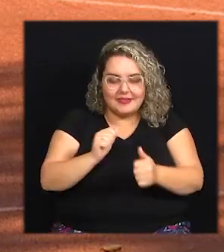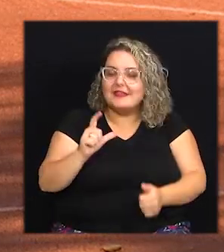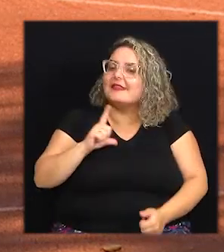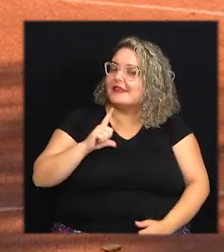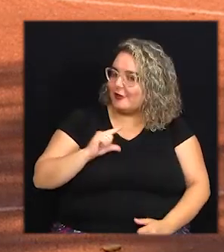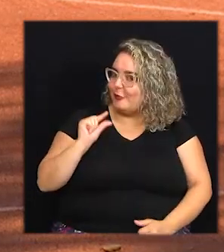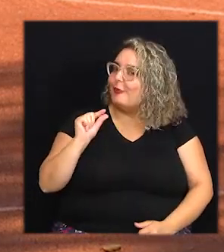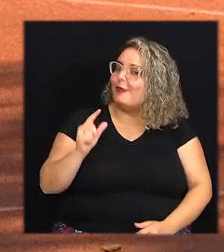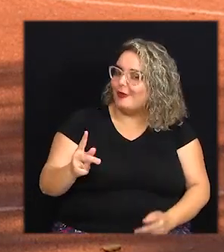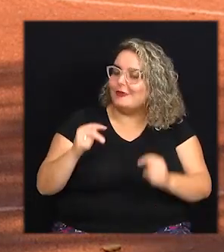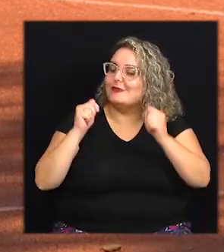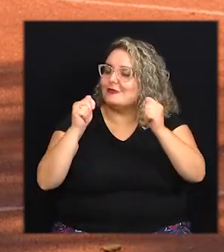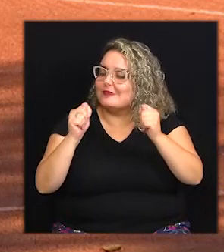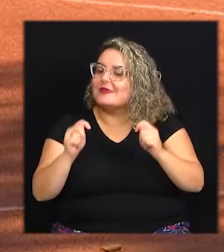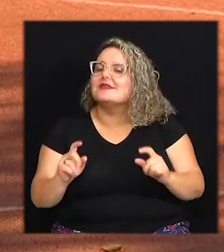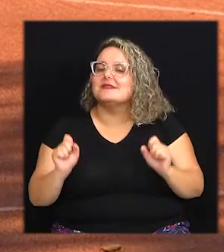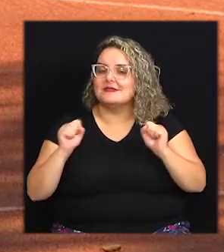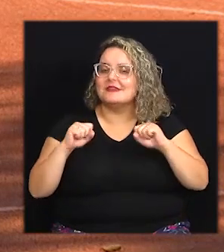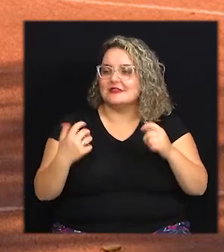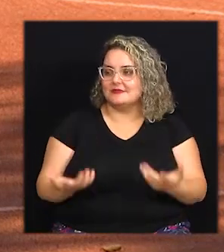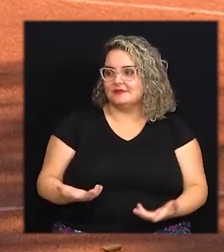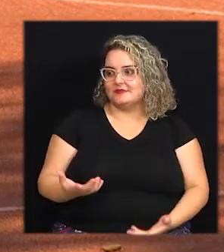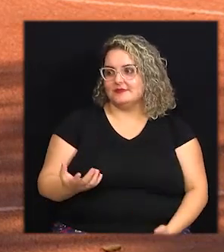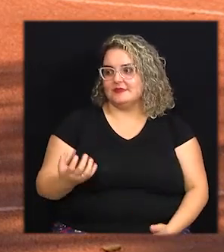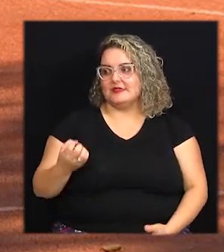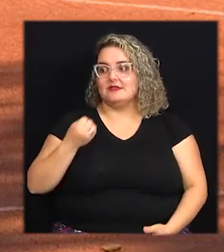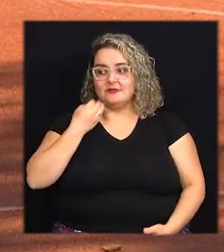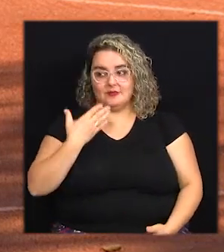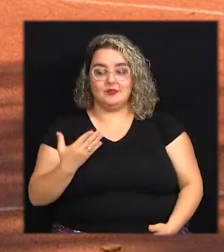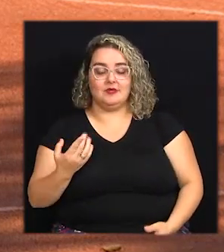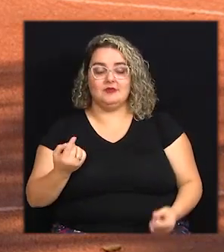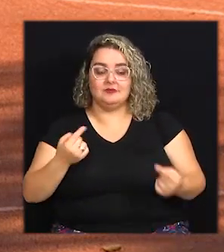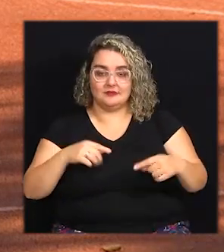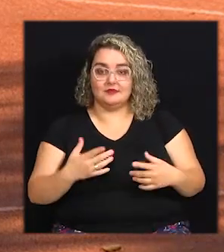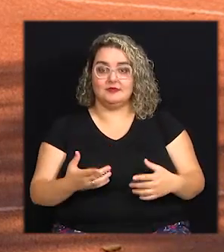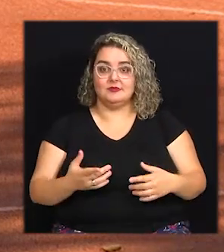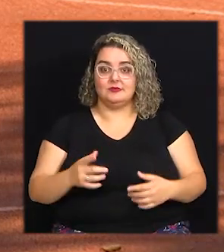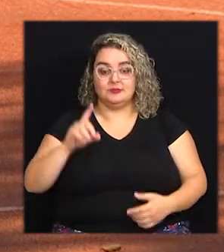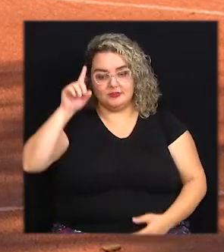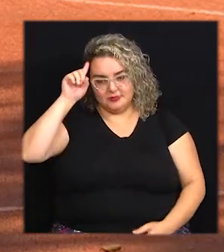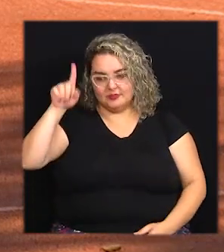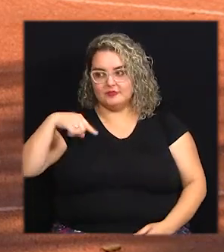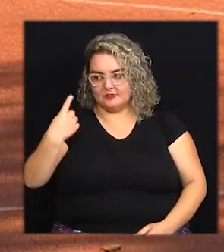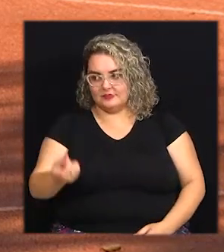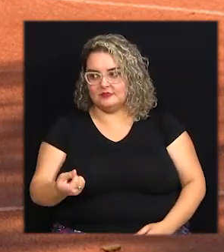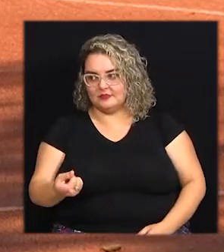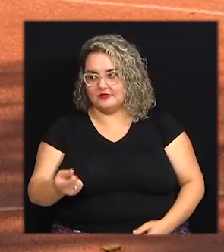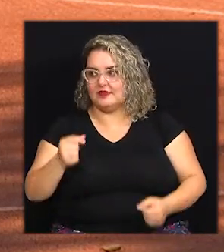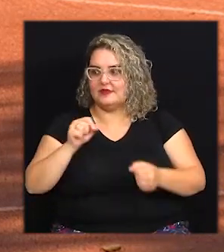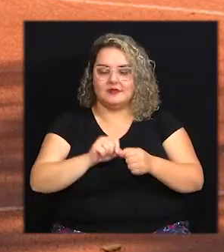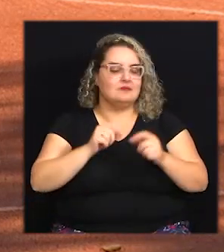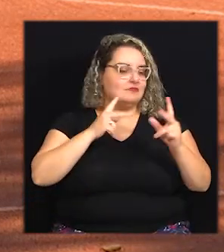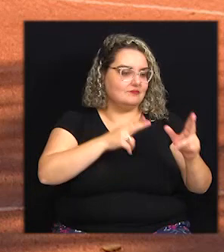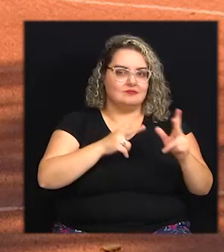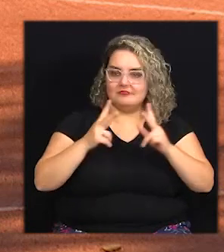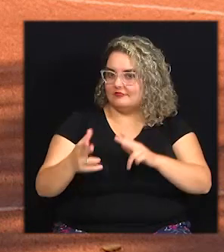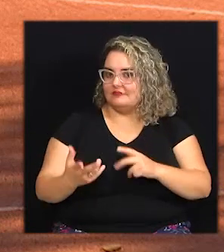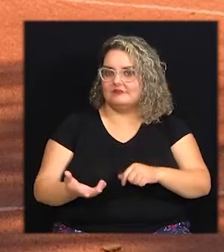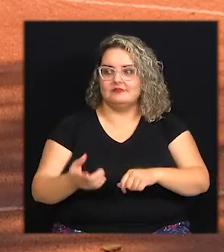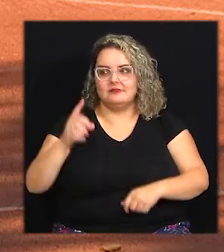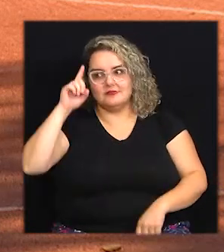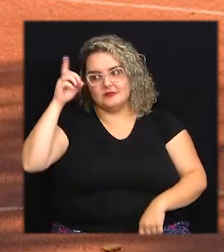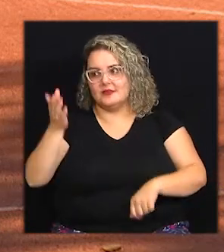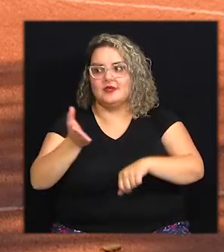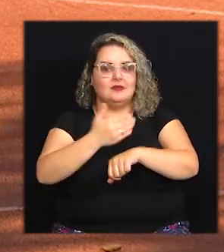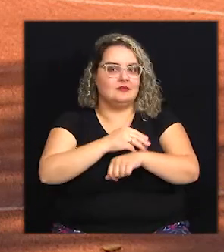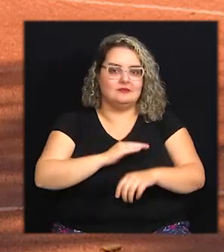pouco de superstição. Sei lá, se eu vou bem num jogo, eu busco no dia seguinte que eu vou jogar, fazer a mesma coisa que eu